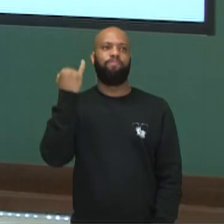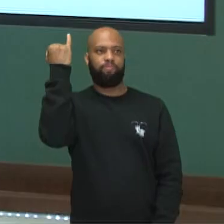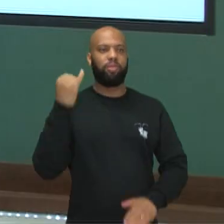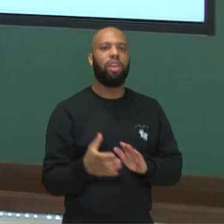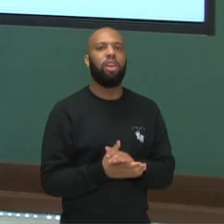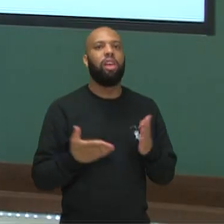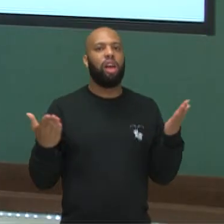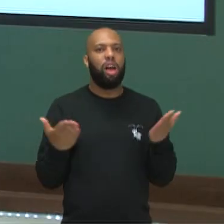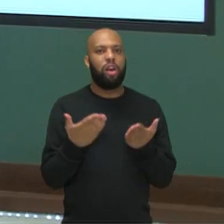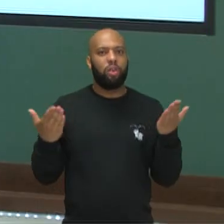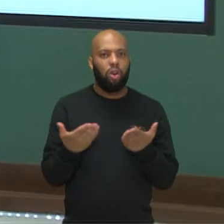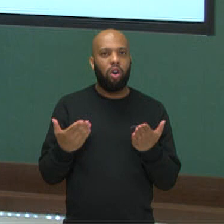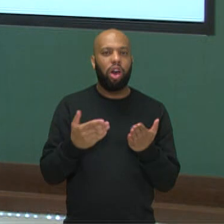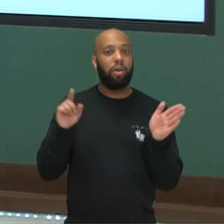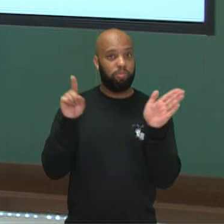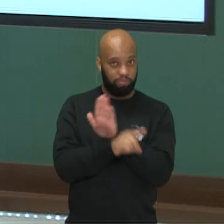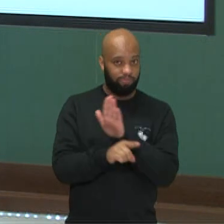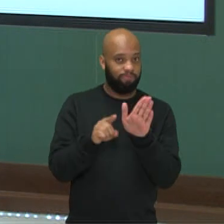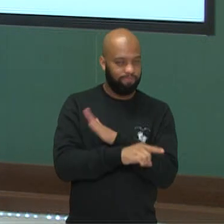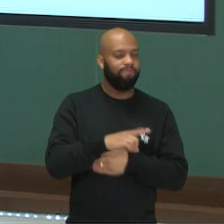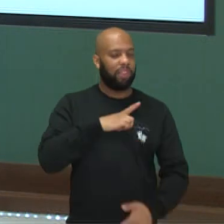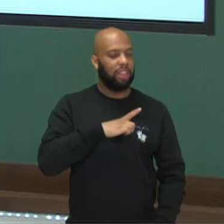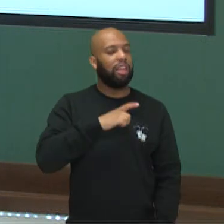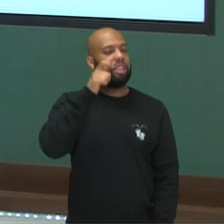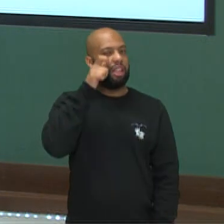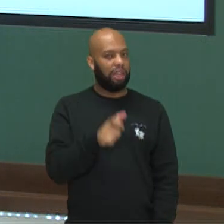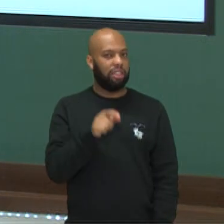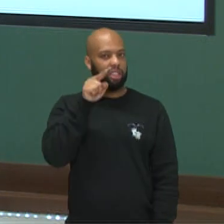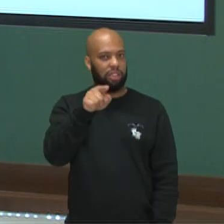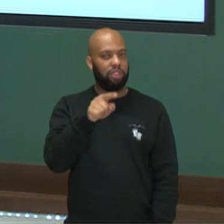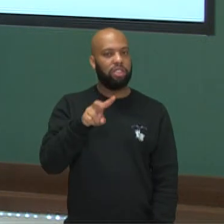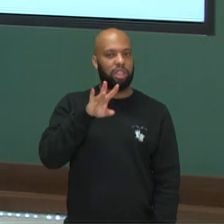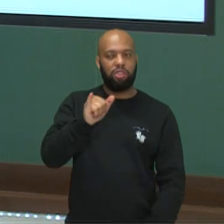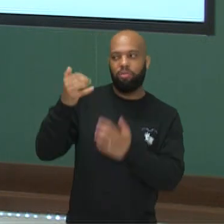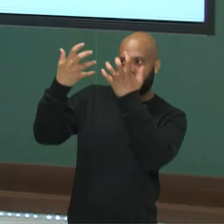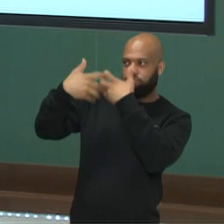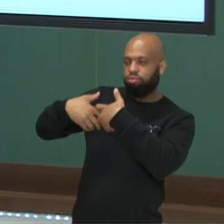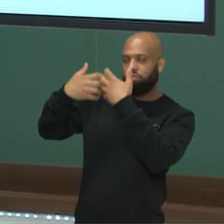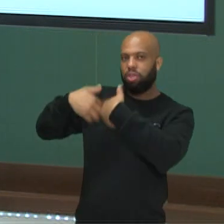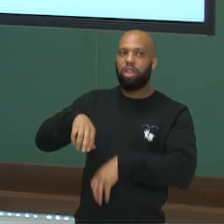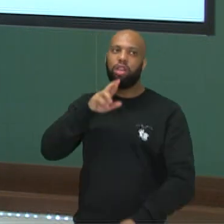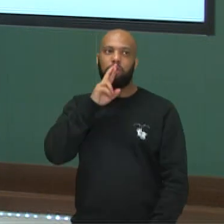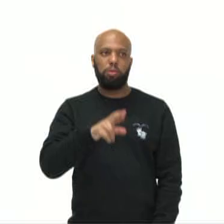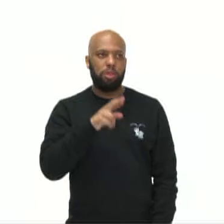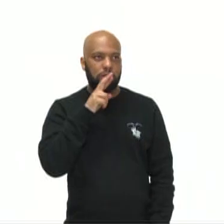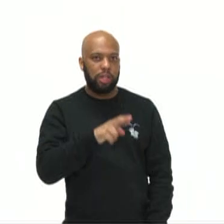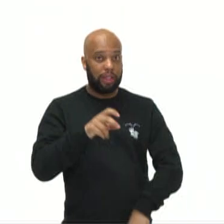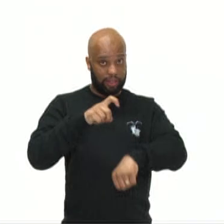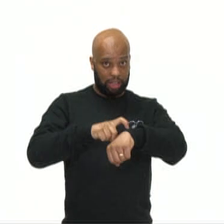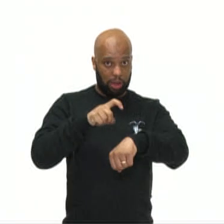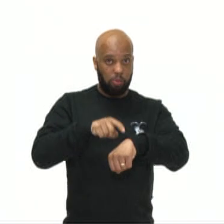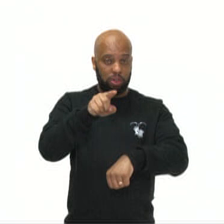E aí eu separei uma questãozinha bastante interessante para você pensar. Tempo.